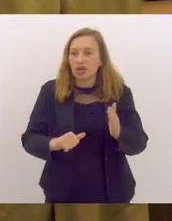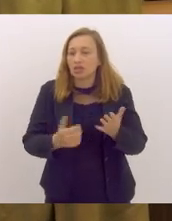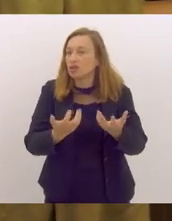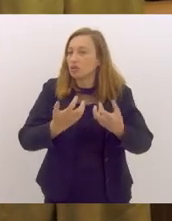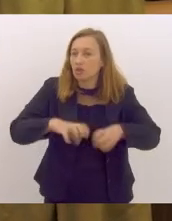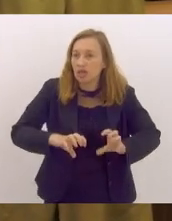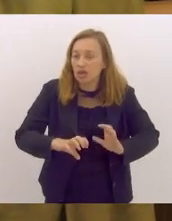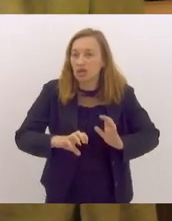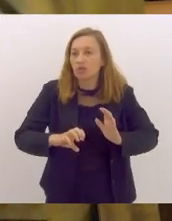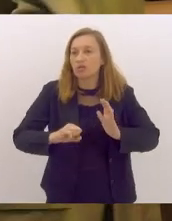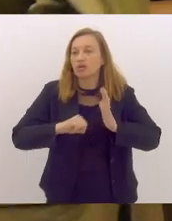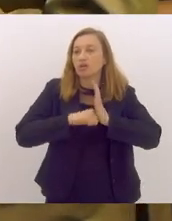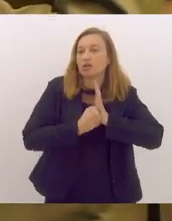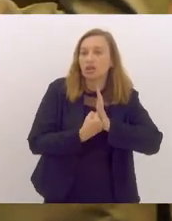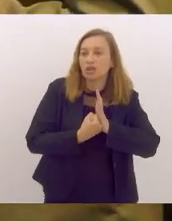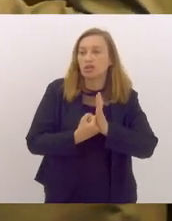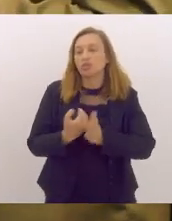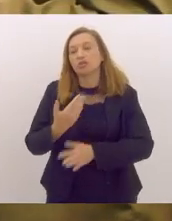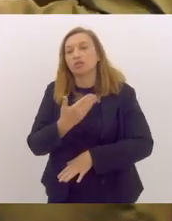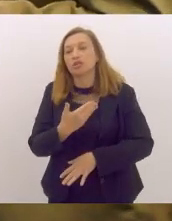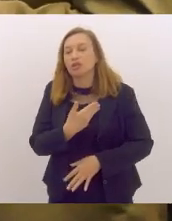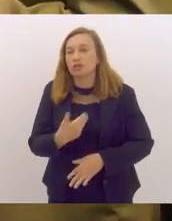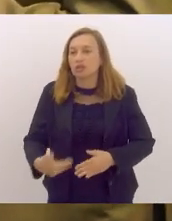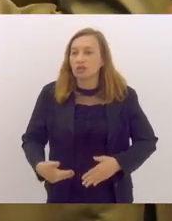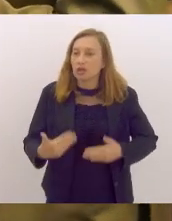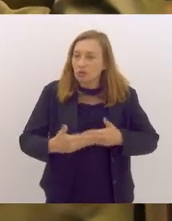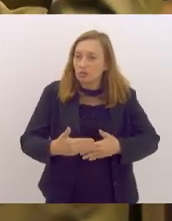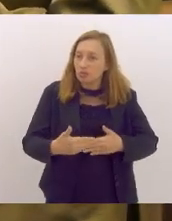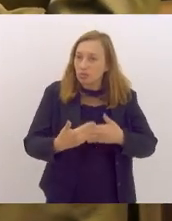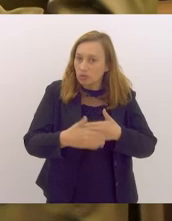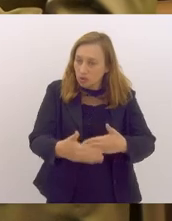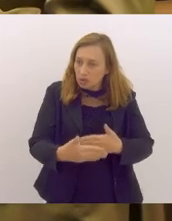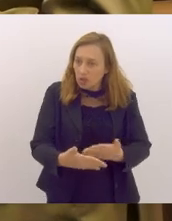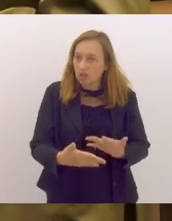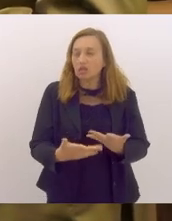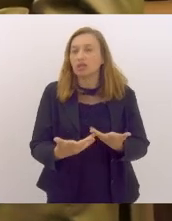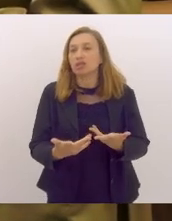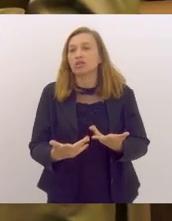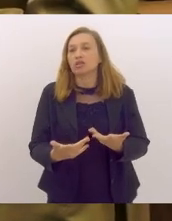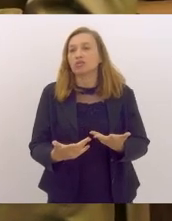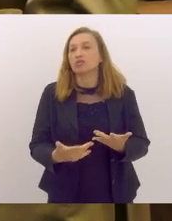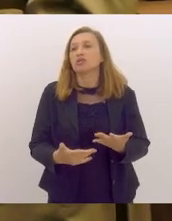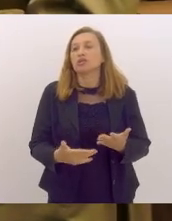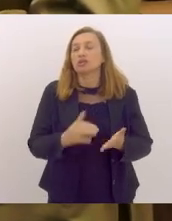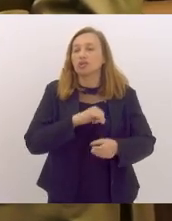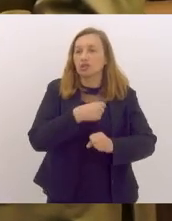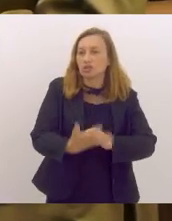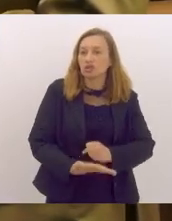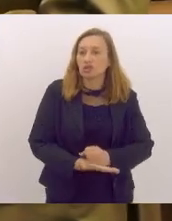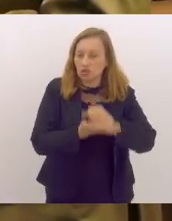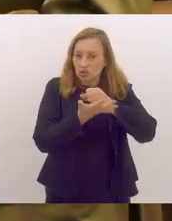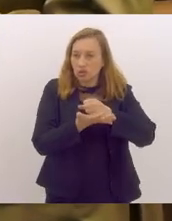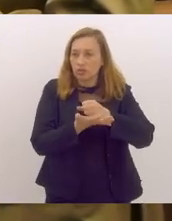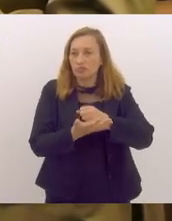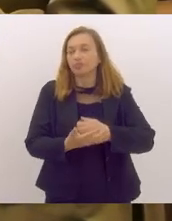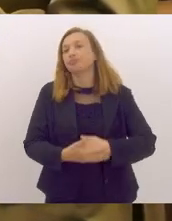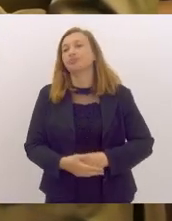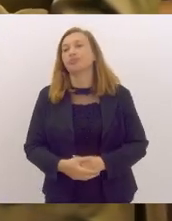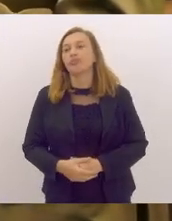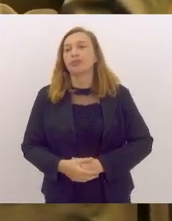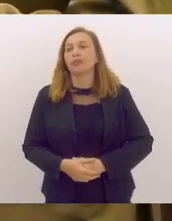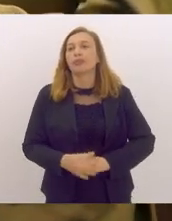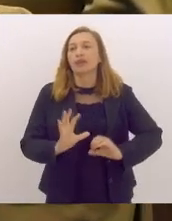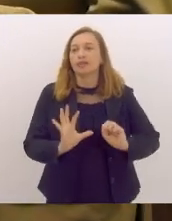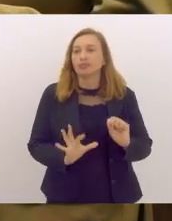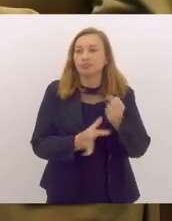dúvida nenhuma, é a gente prosperar em busca da sustentabilidade, em busca da